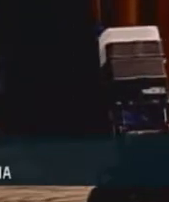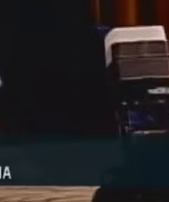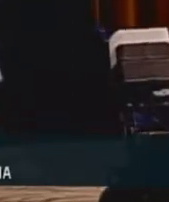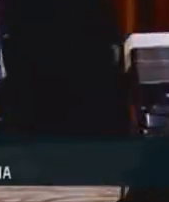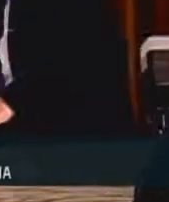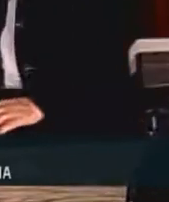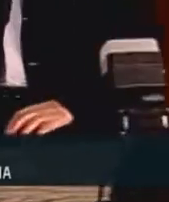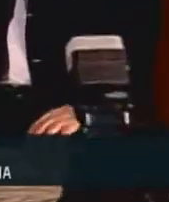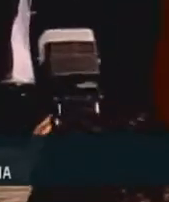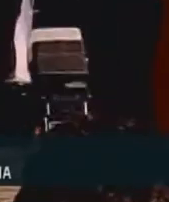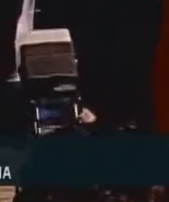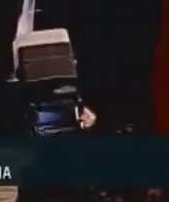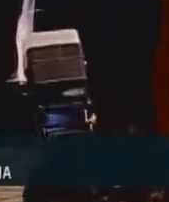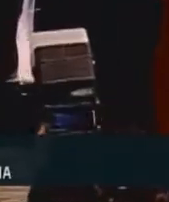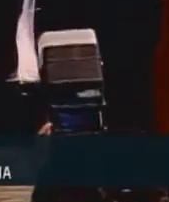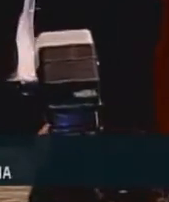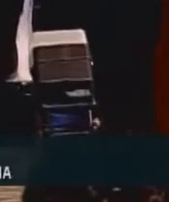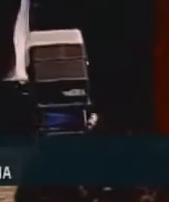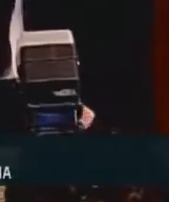acordo.